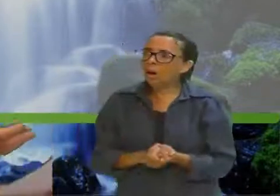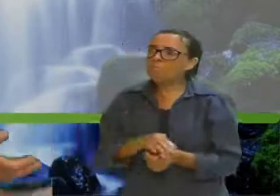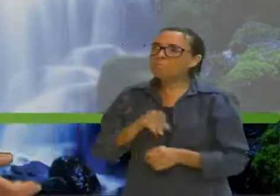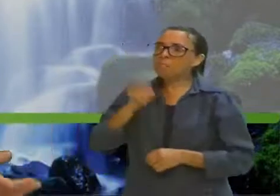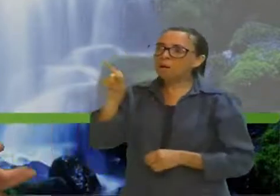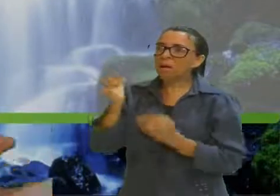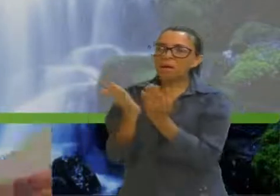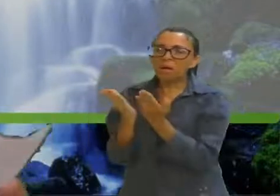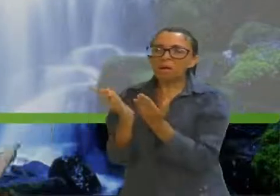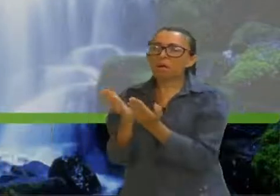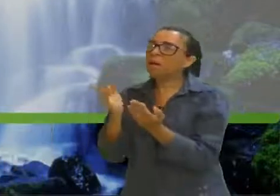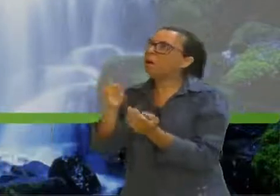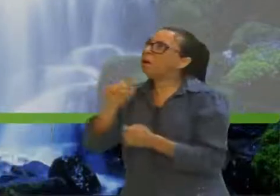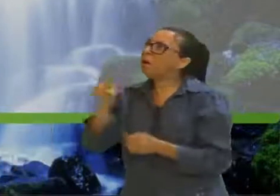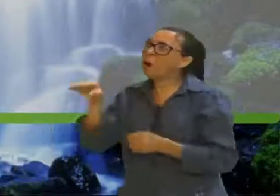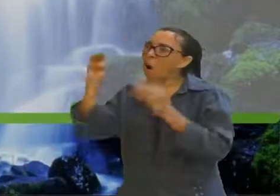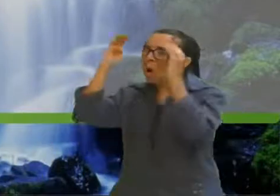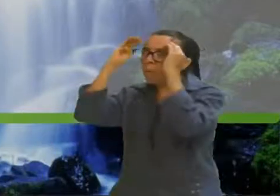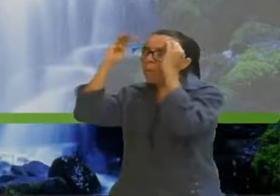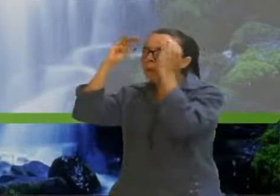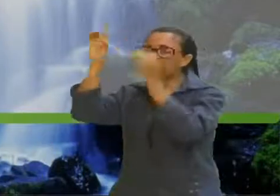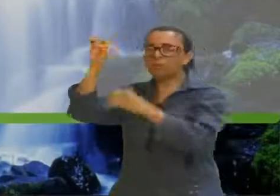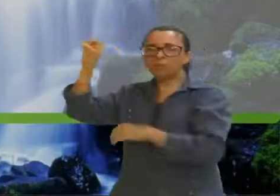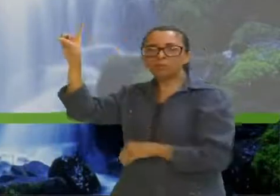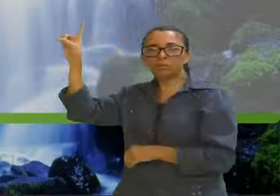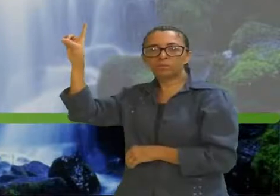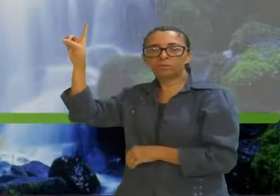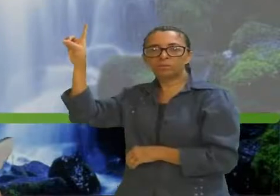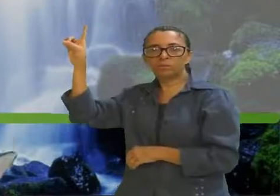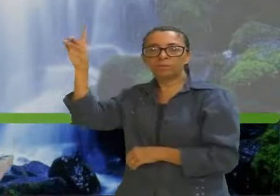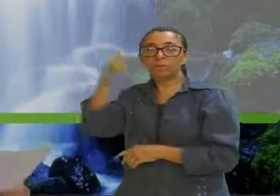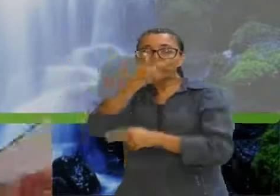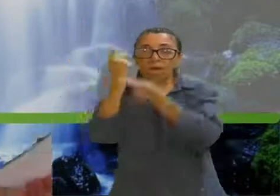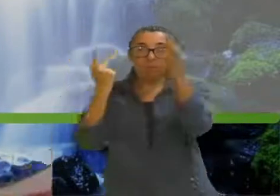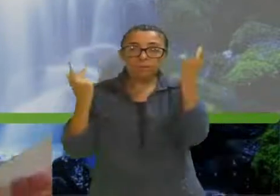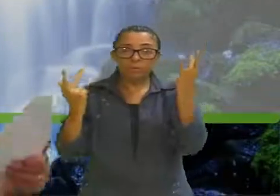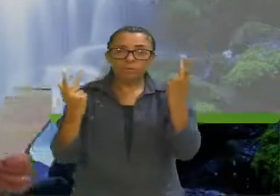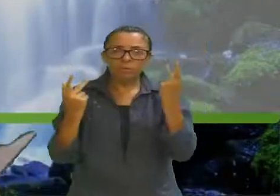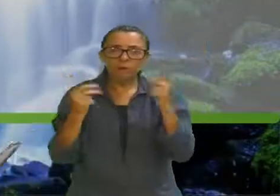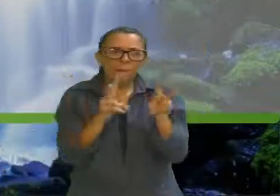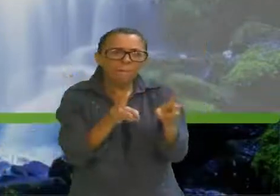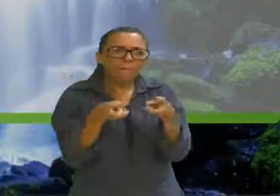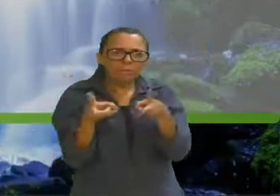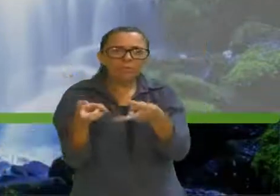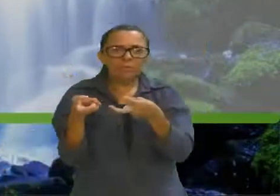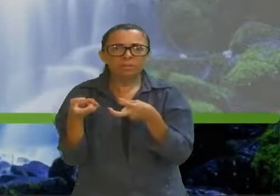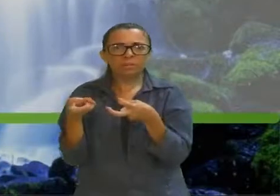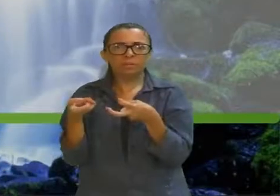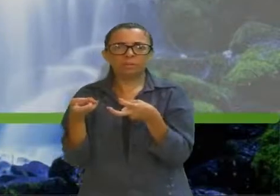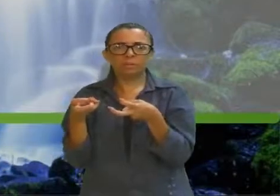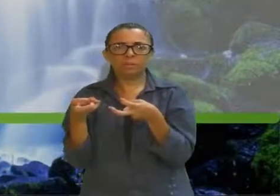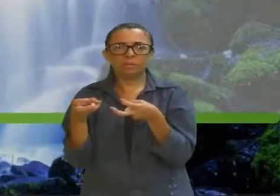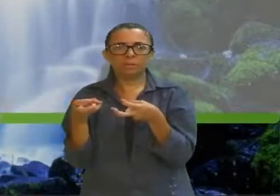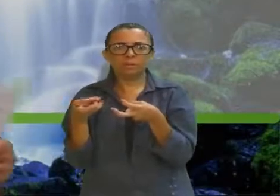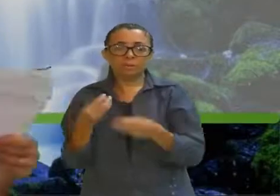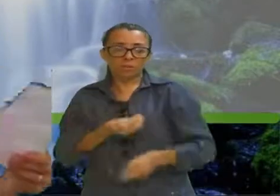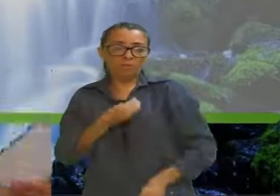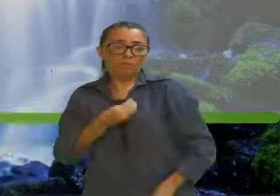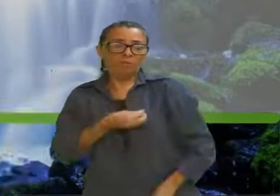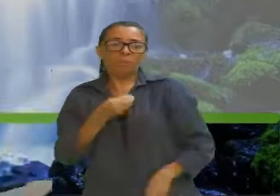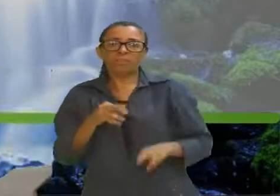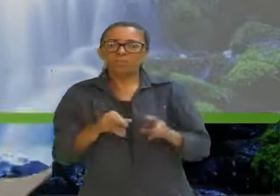estar obedecendo a sua vontade, a sua palavra, porque senão, como o apóstolo João disse em 1 João, eu vou estar